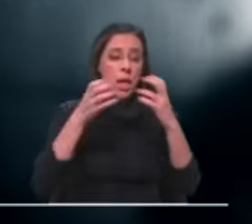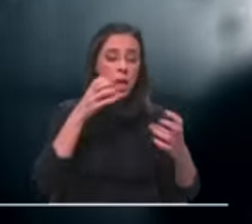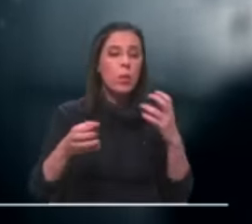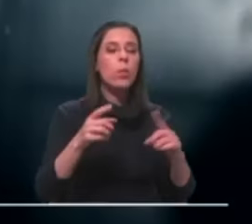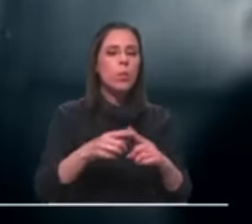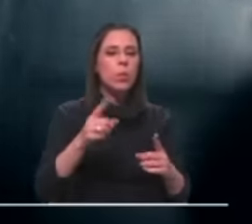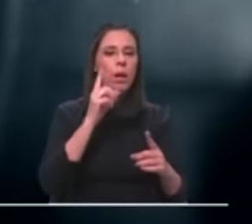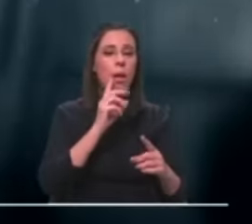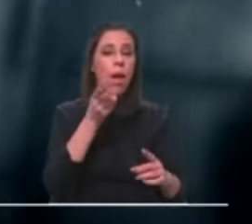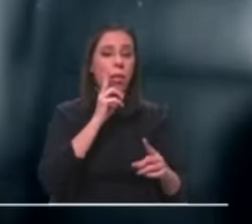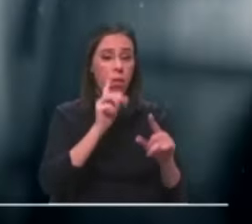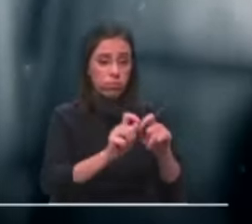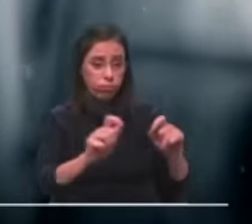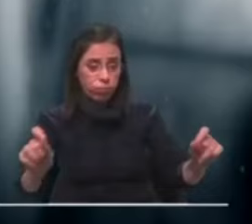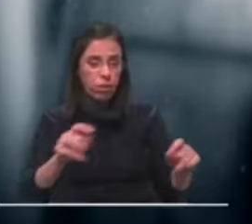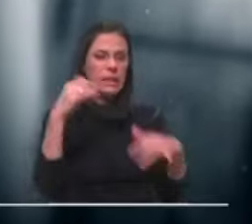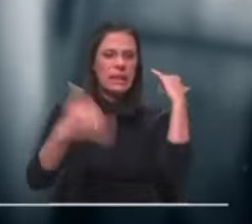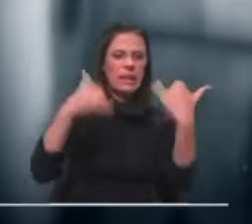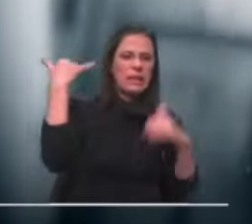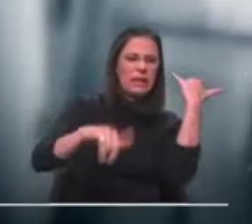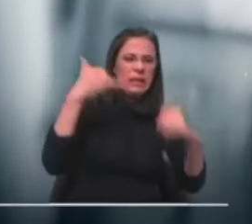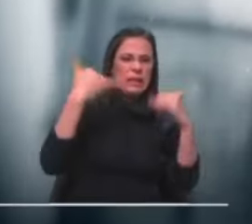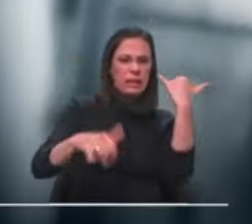desespero de quem assistia à cena de violência.